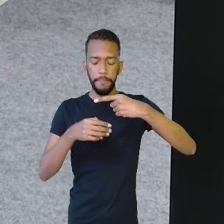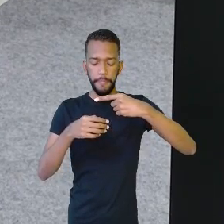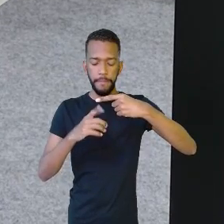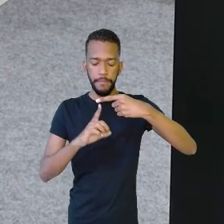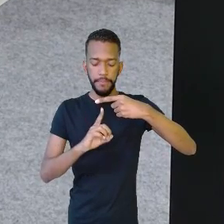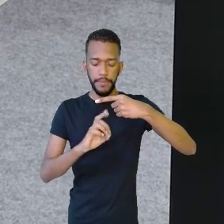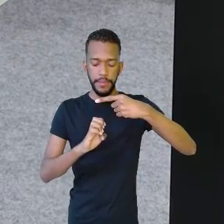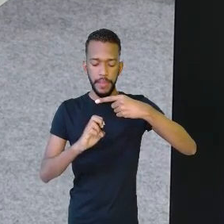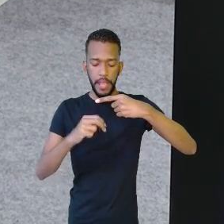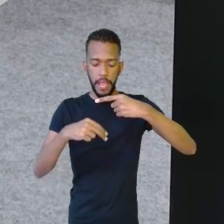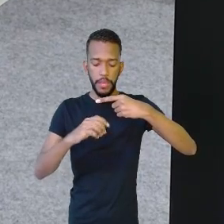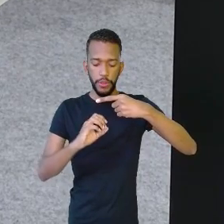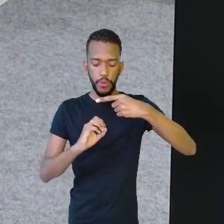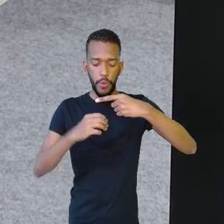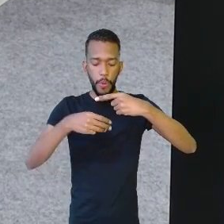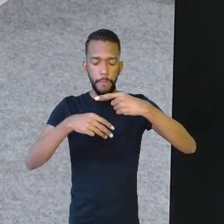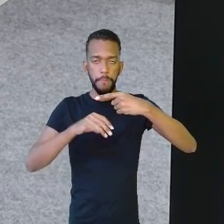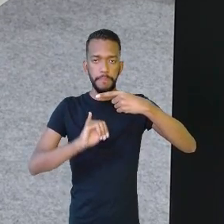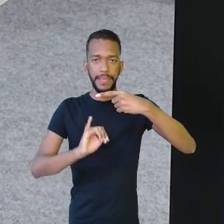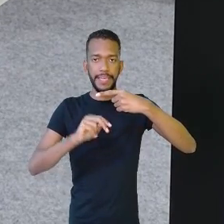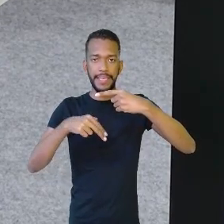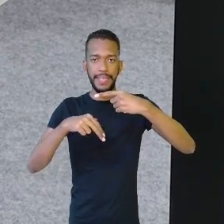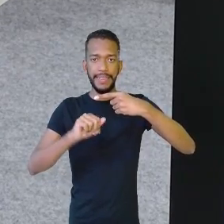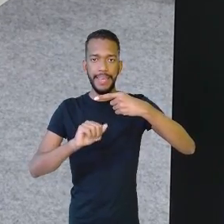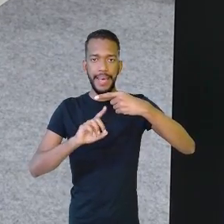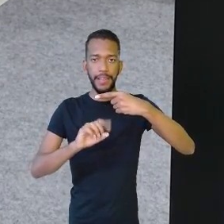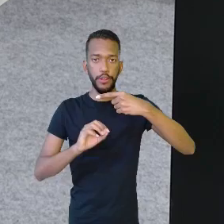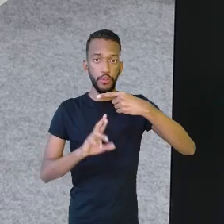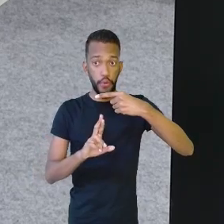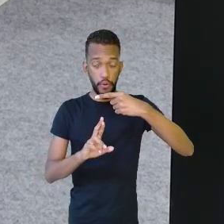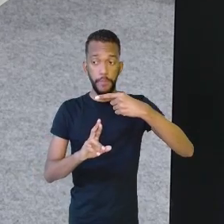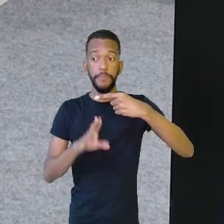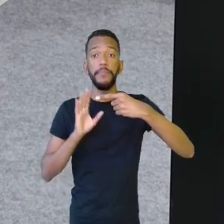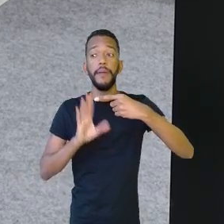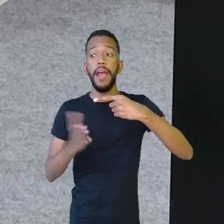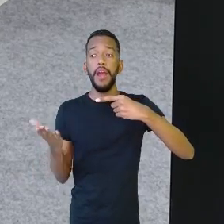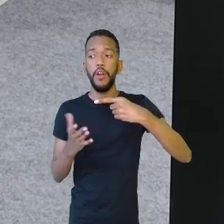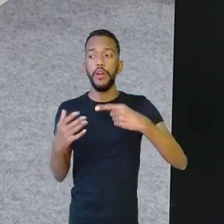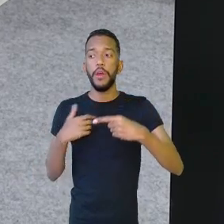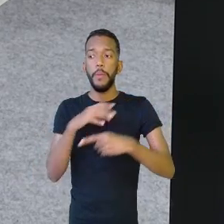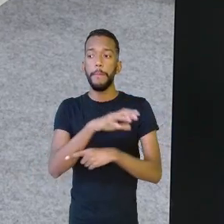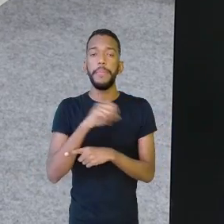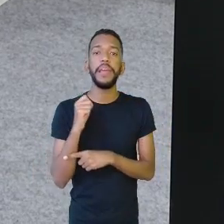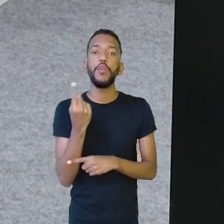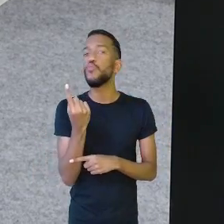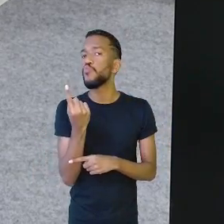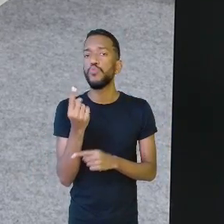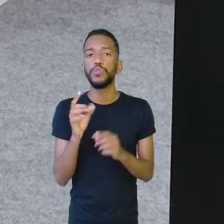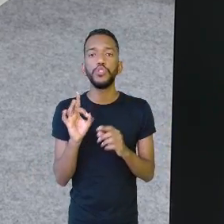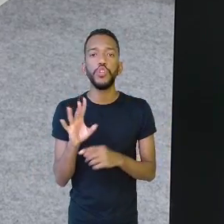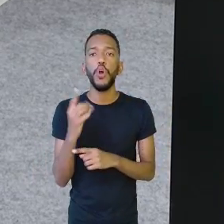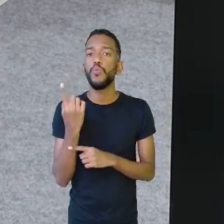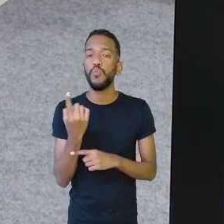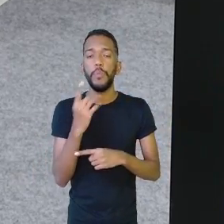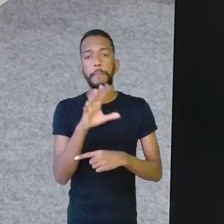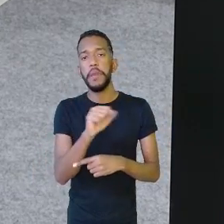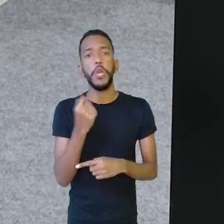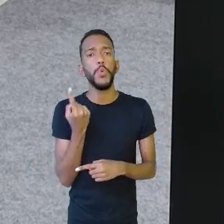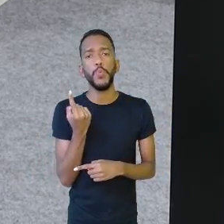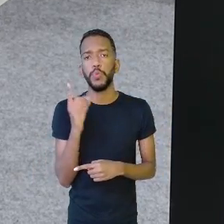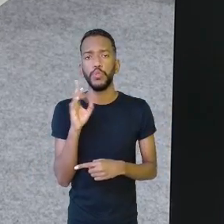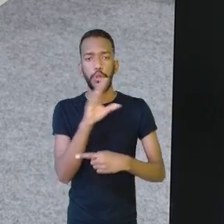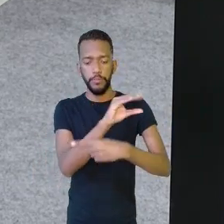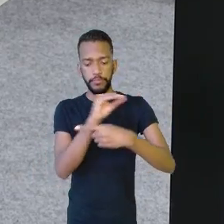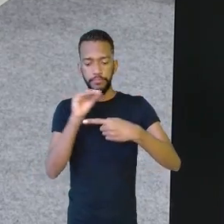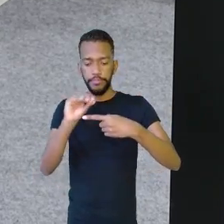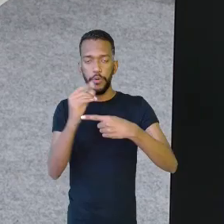peguei apenas uma parte, se vocês prestarem atenção, essa parte está representada aqui,